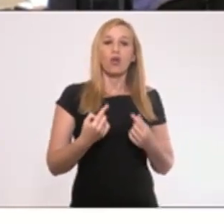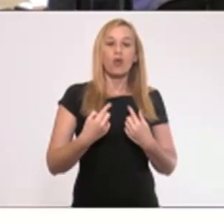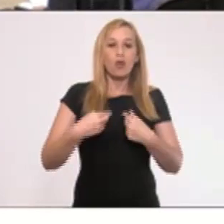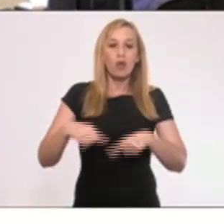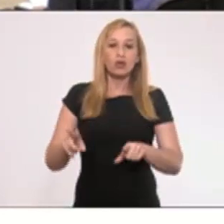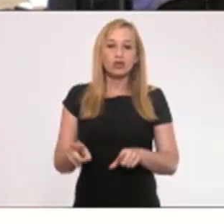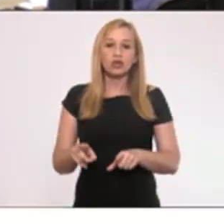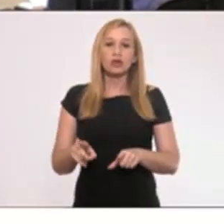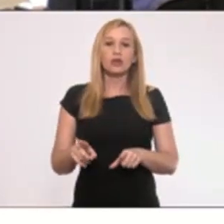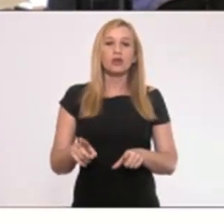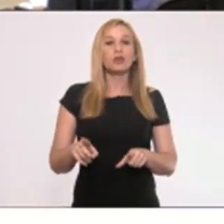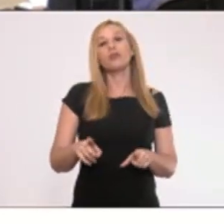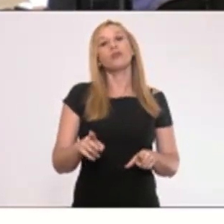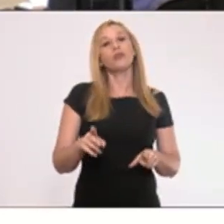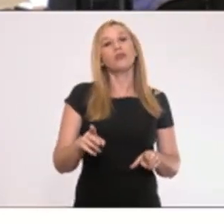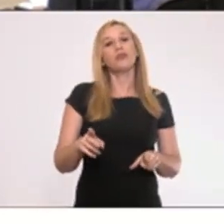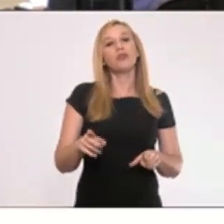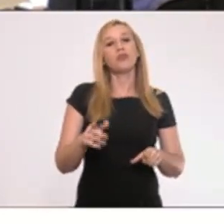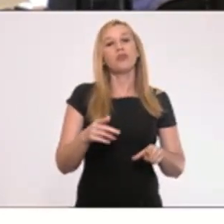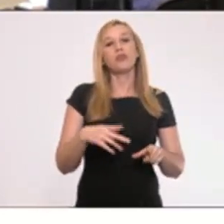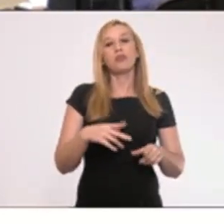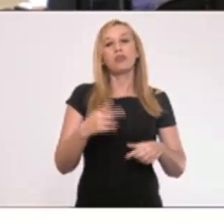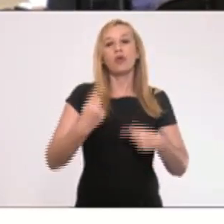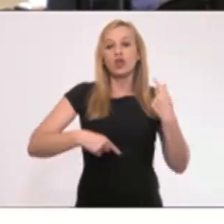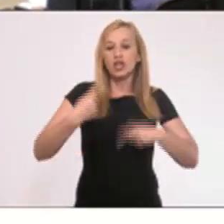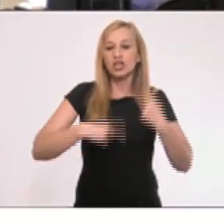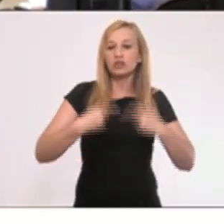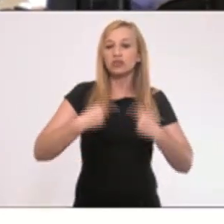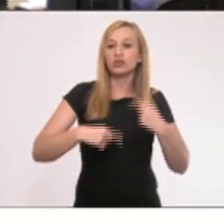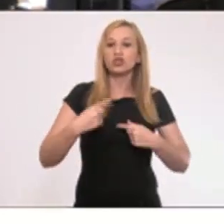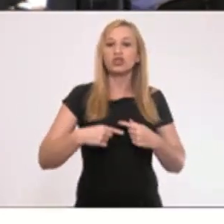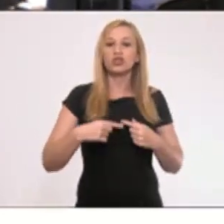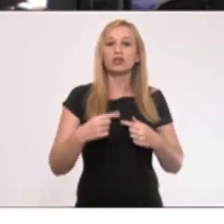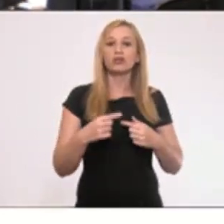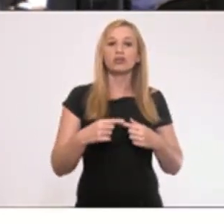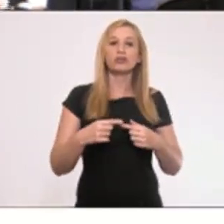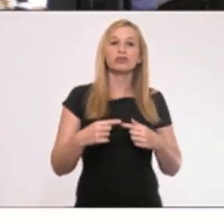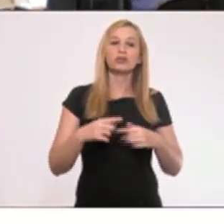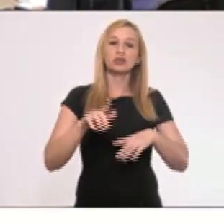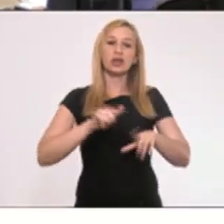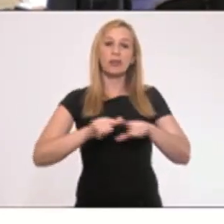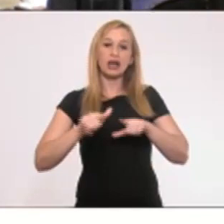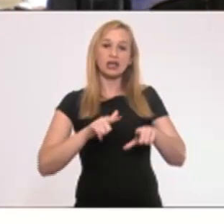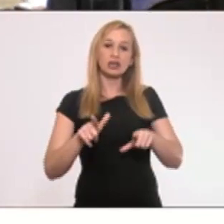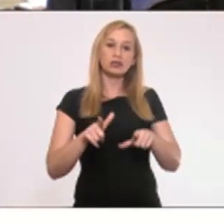nos governos, que a gente entende que é uma lógica que não faz muito sentido. Então,